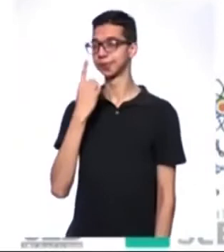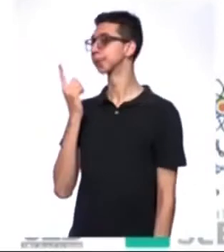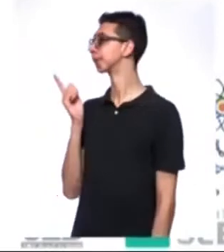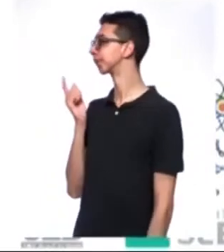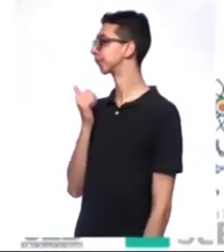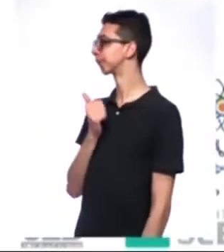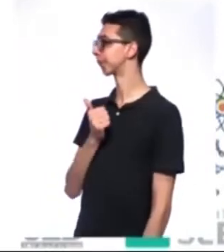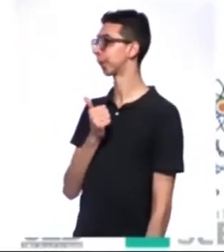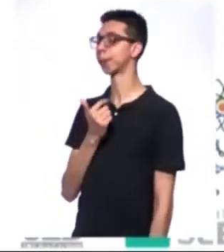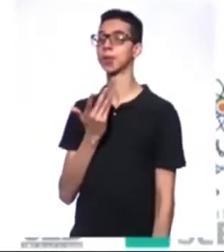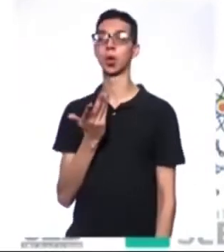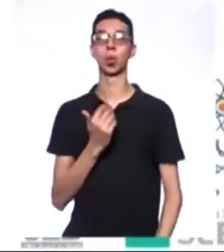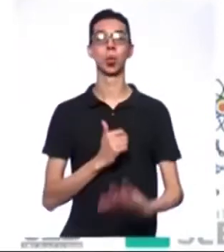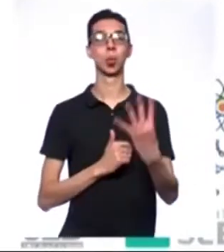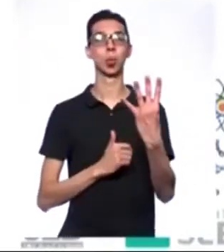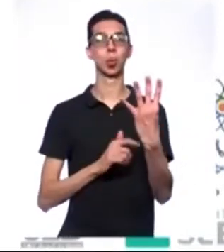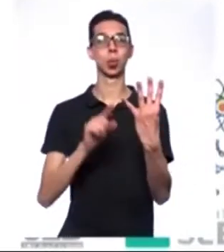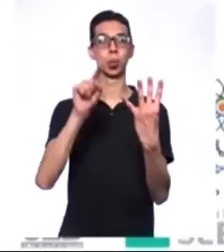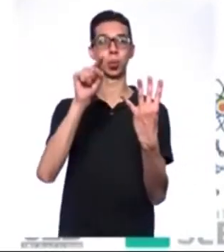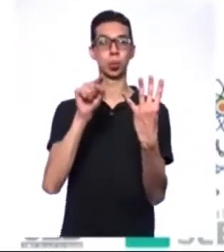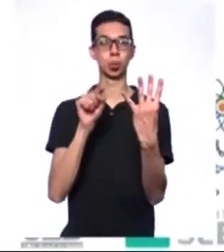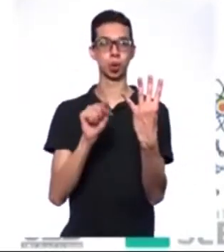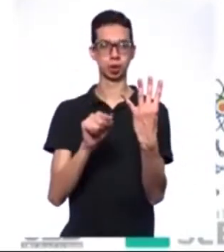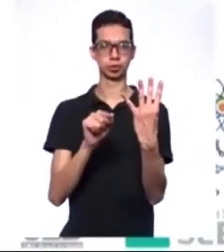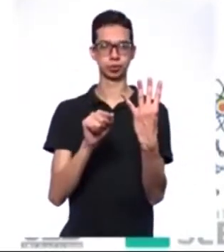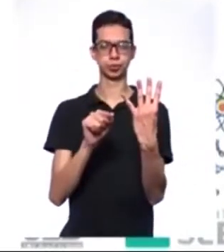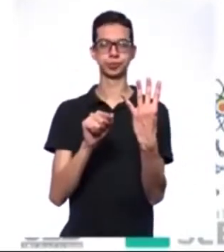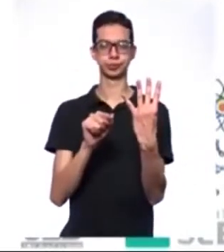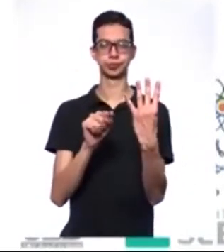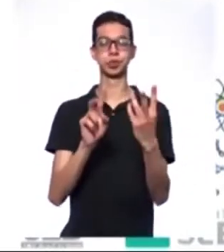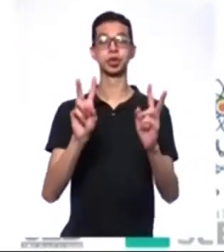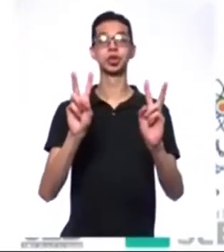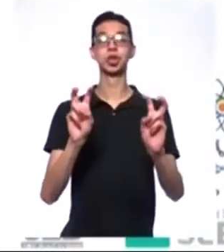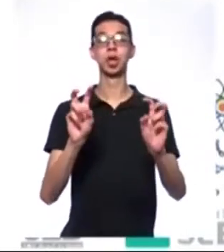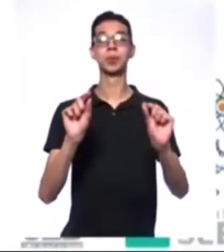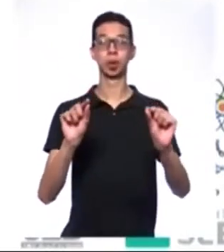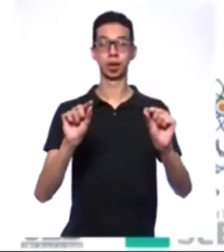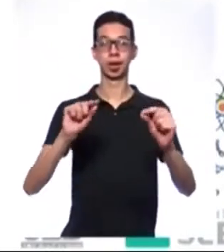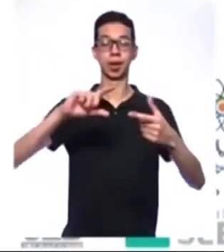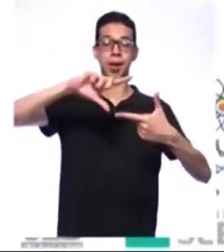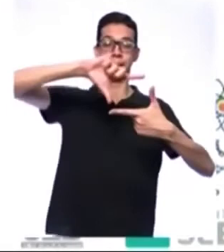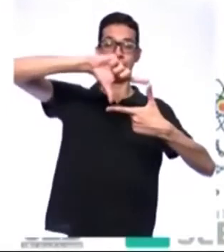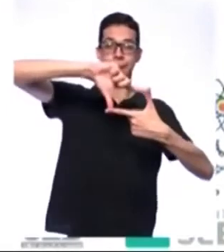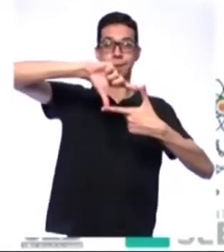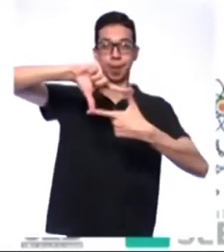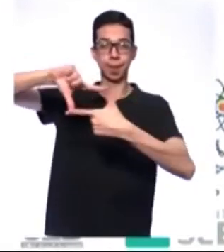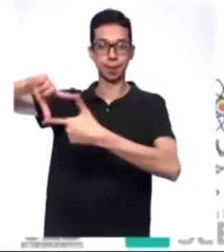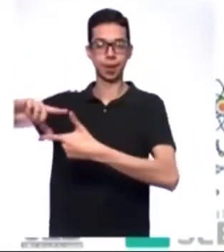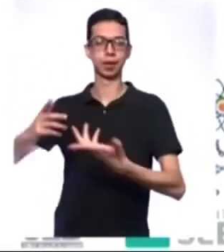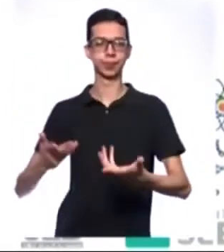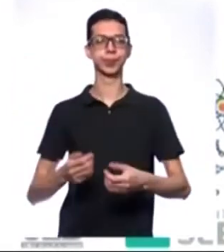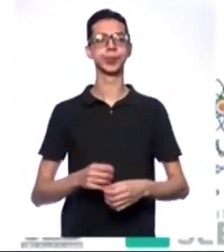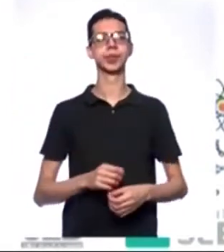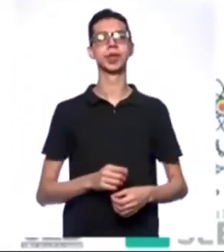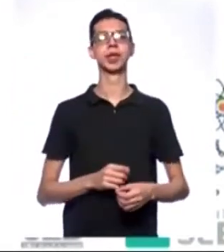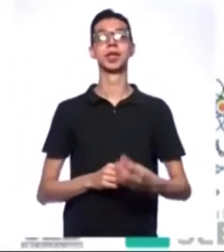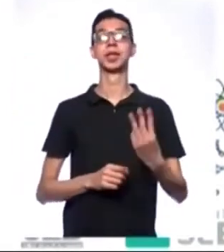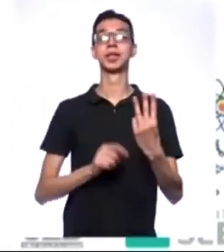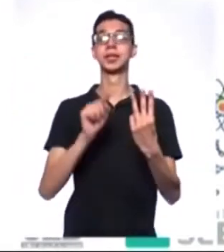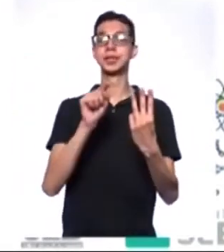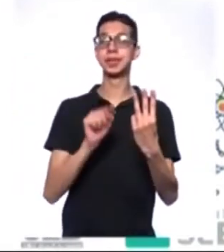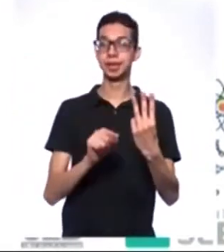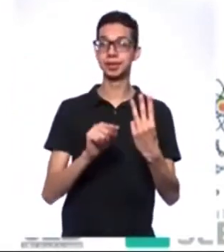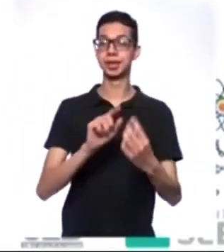fatorial é a permutação dos blocos e o três fatorial é a permutação do l&g dentro do